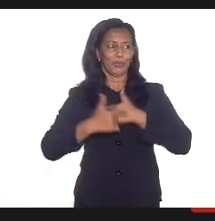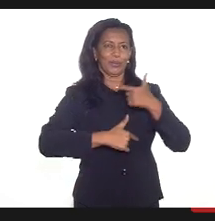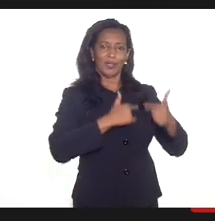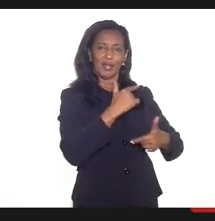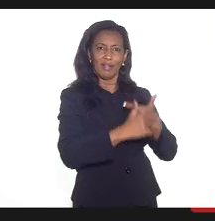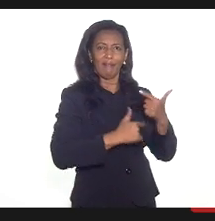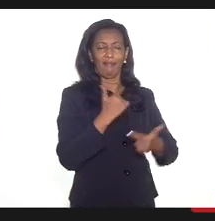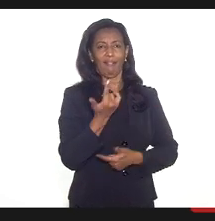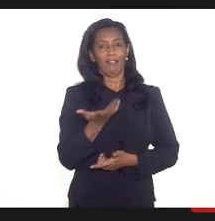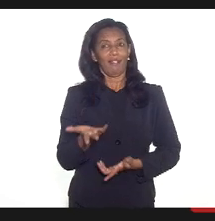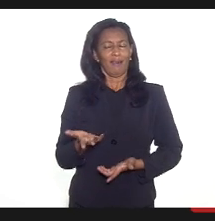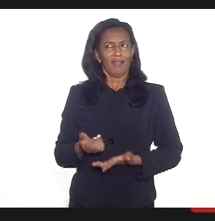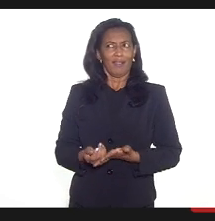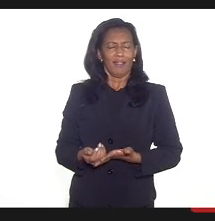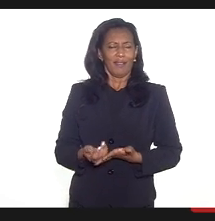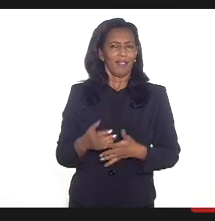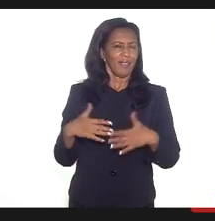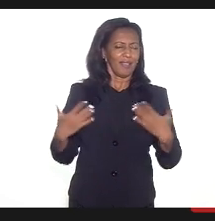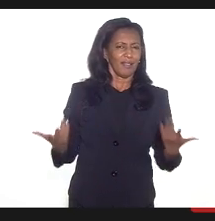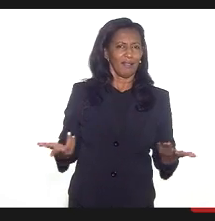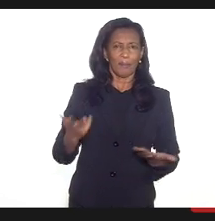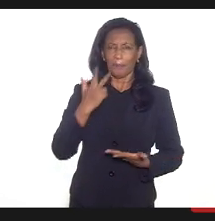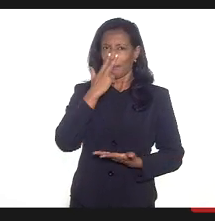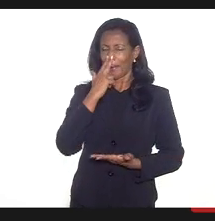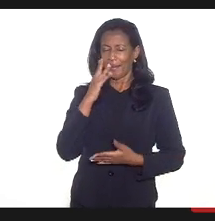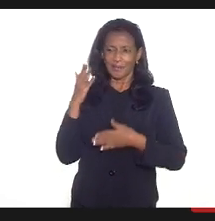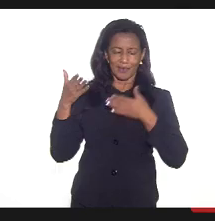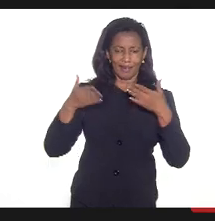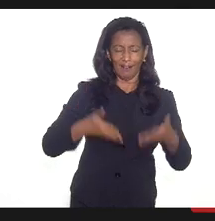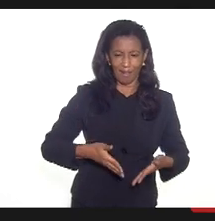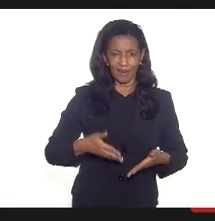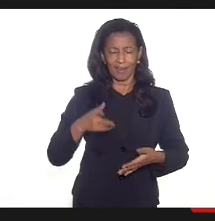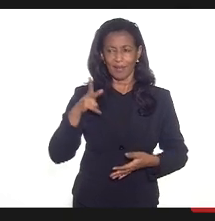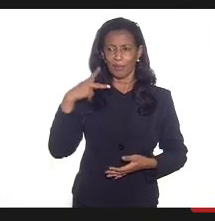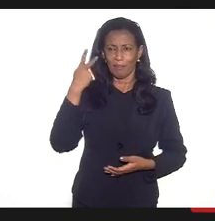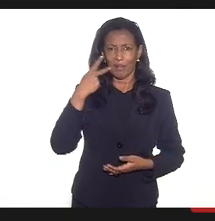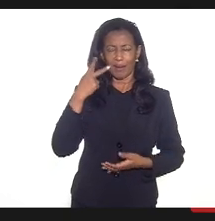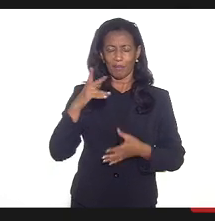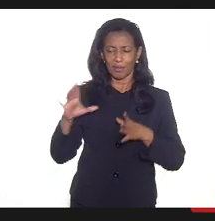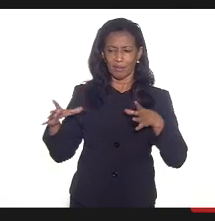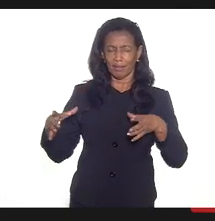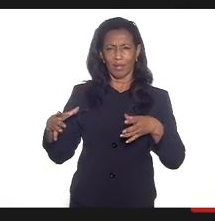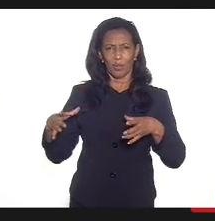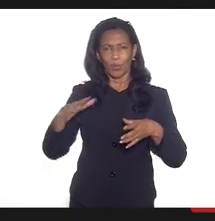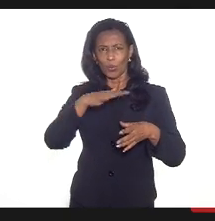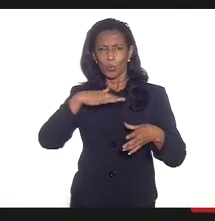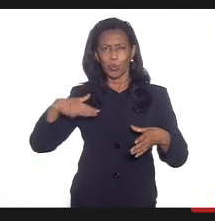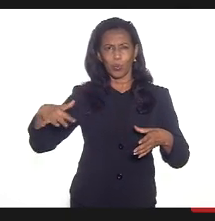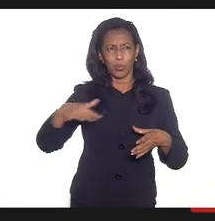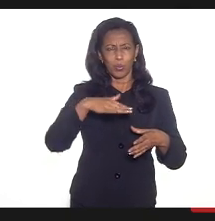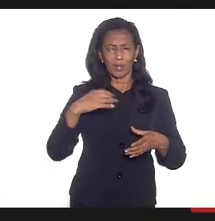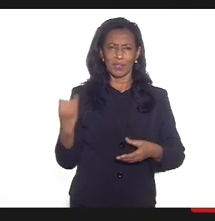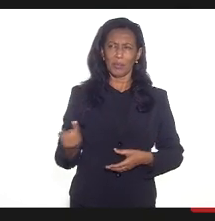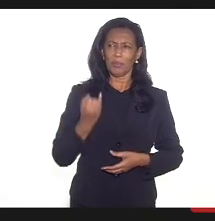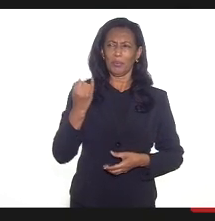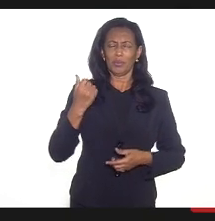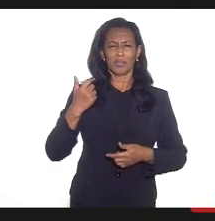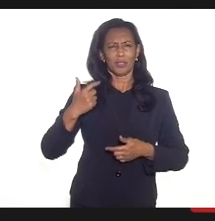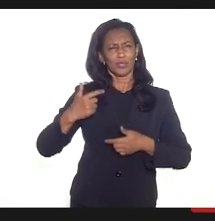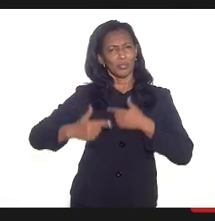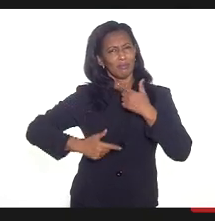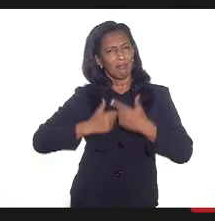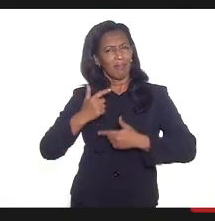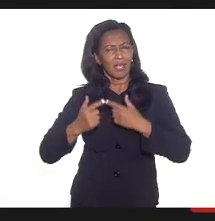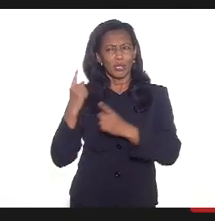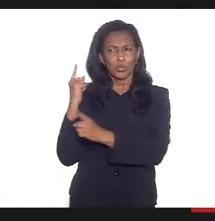trabalhadores. E a gente cai aqui no parlamento, vê um espaço tão fundamental de luta das mulheres